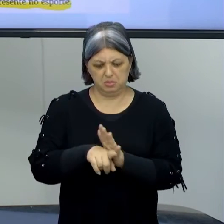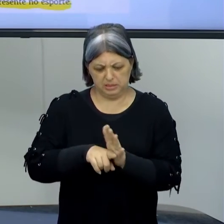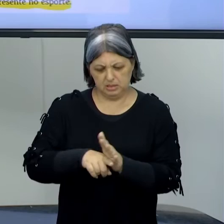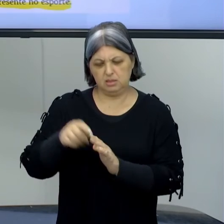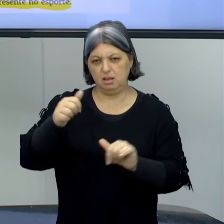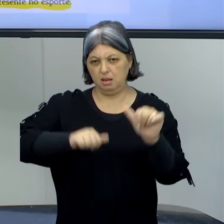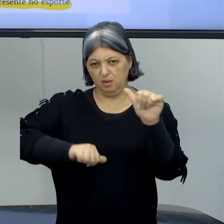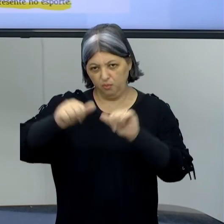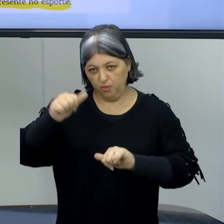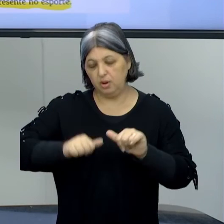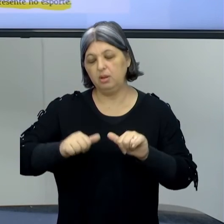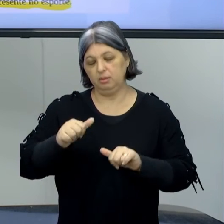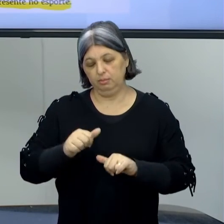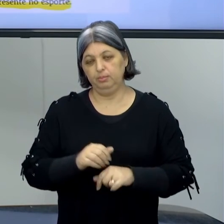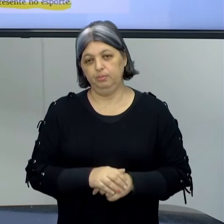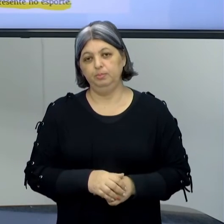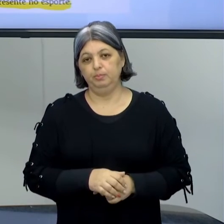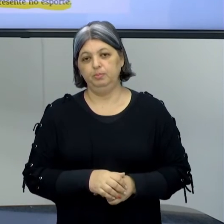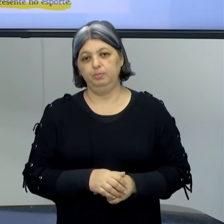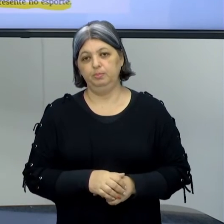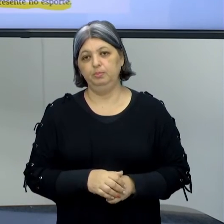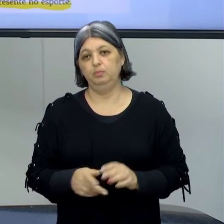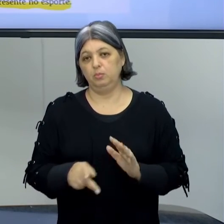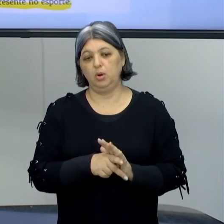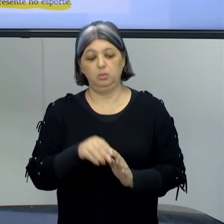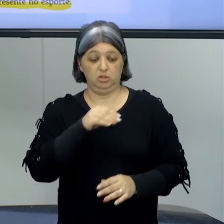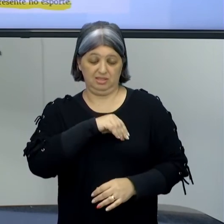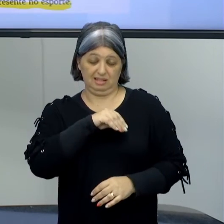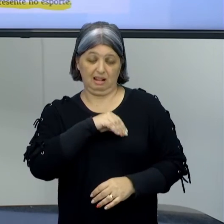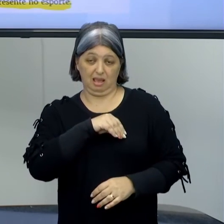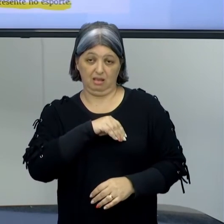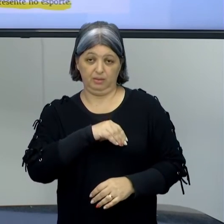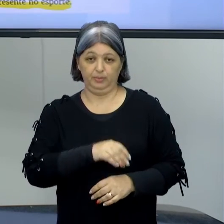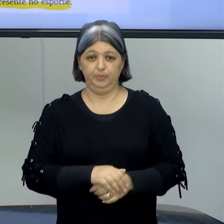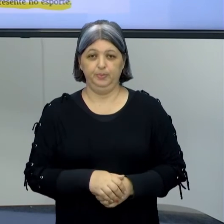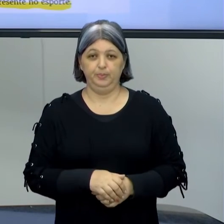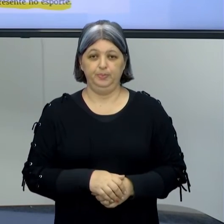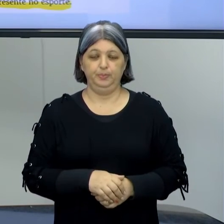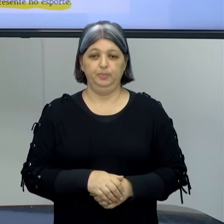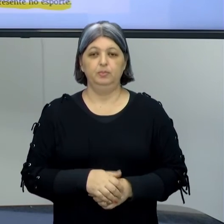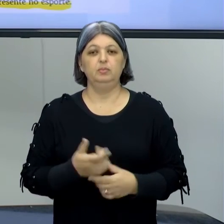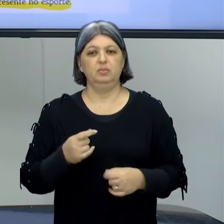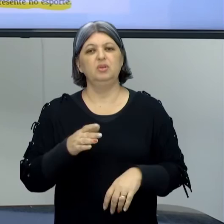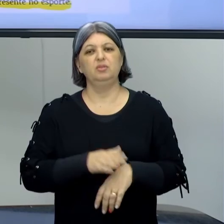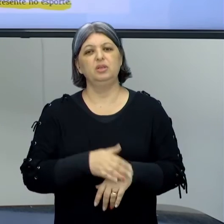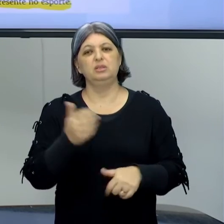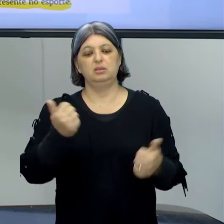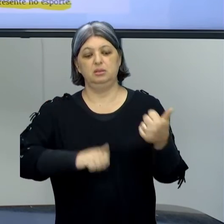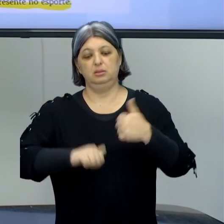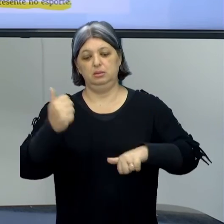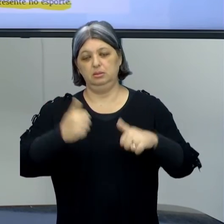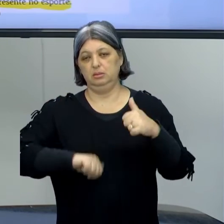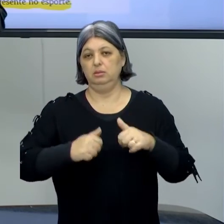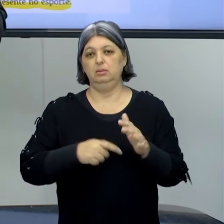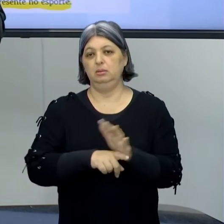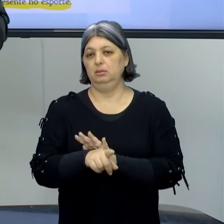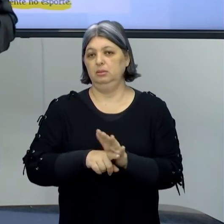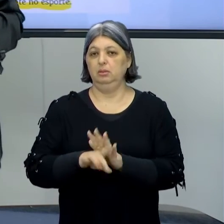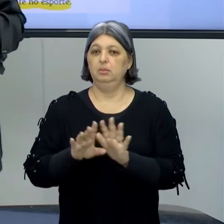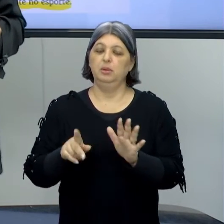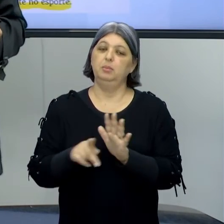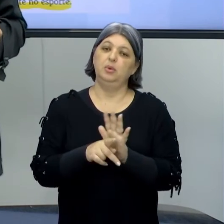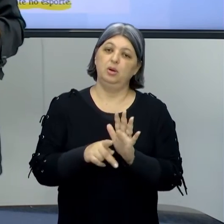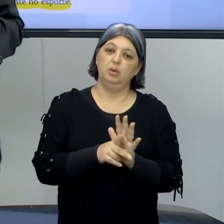analisar um pouco mais essa questão salarial. Uma vez que a gente fez essa análise, mas tratando de